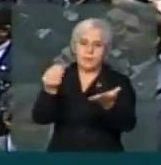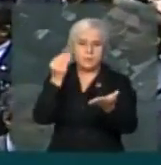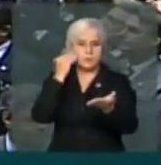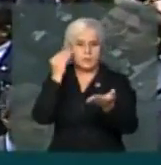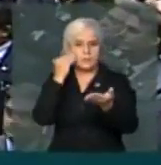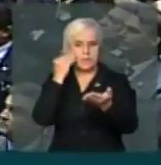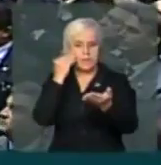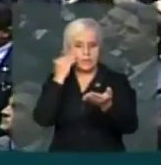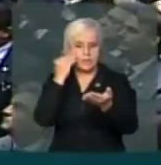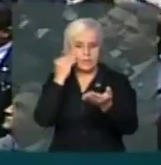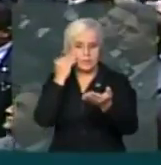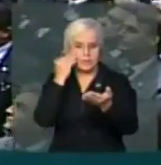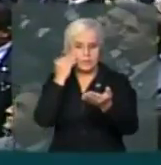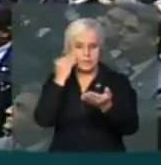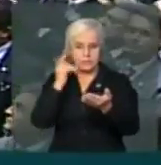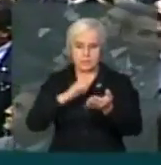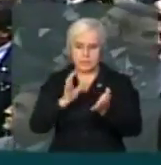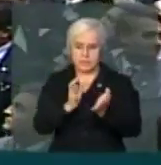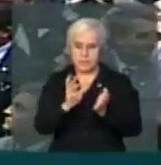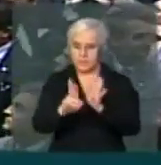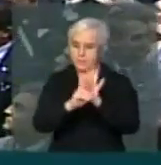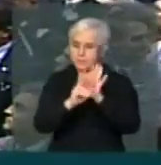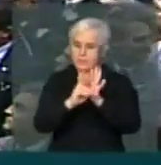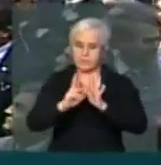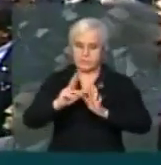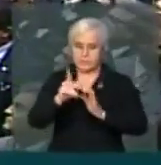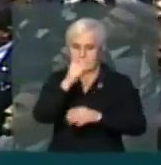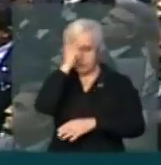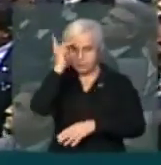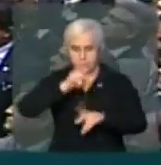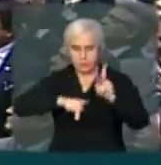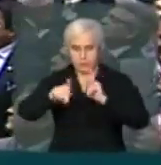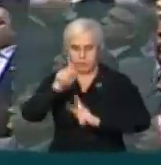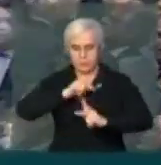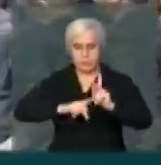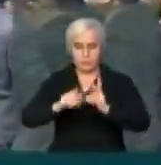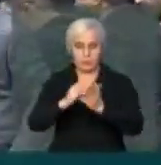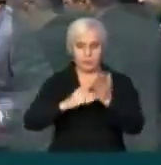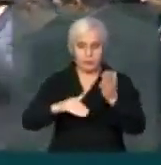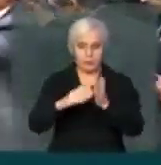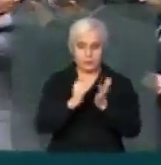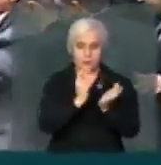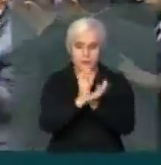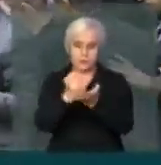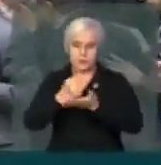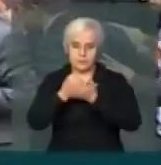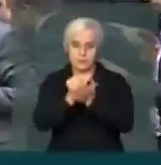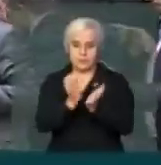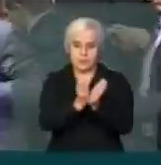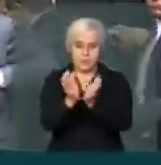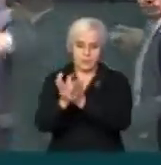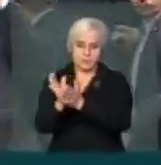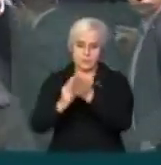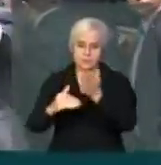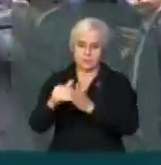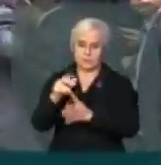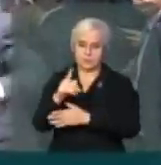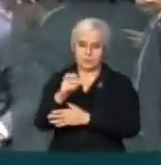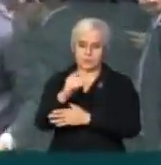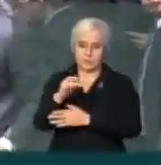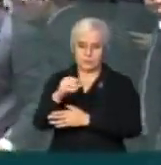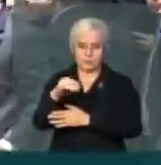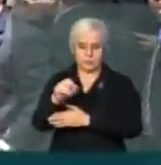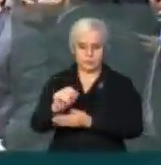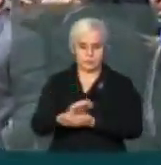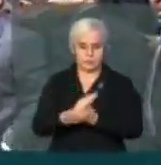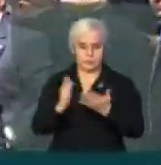forma representativa dos partidos, dividir o espaço aqui da galeria. No dia de hoje, o PSDB